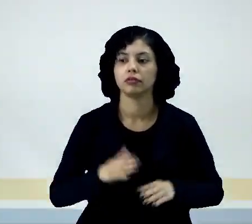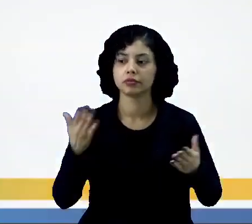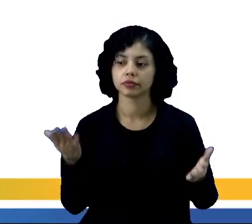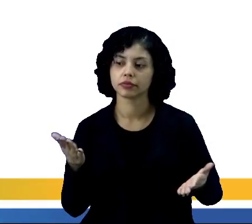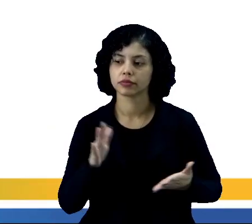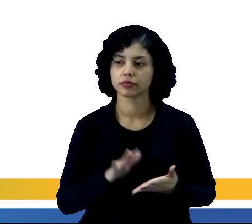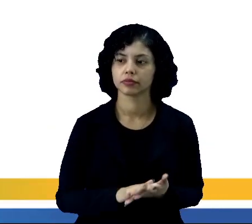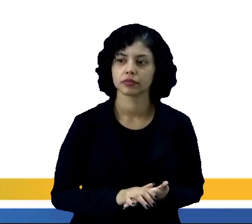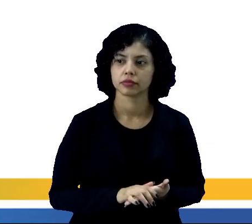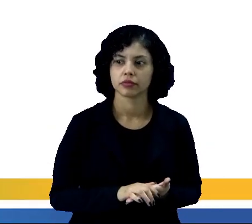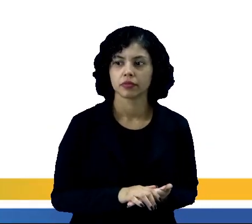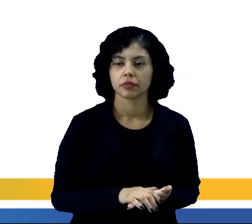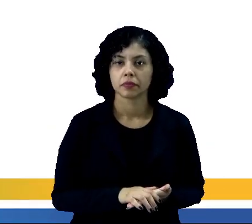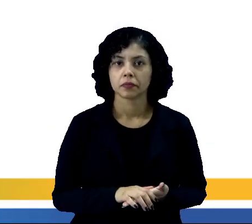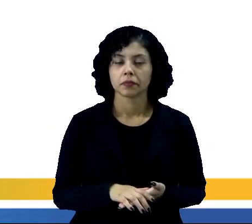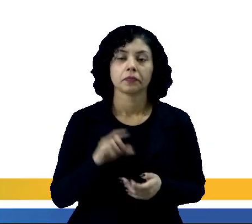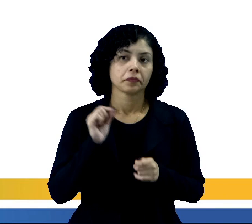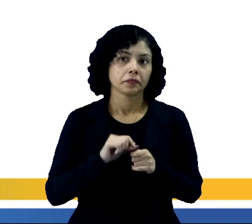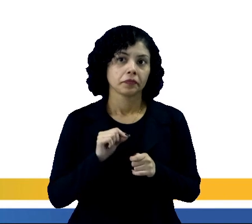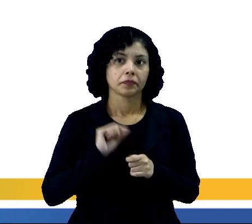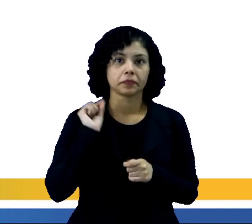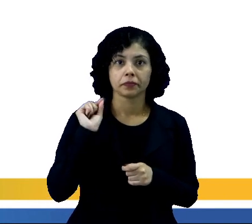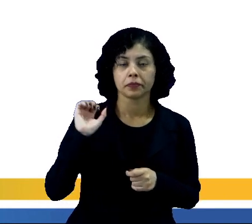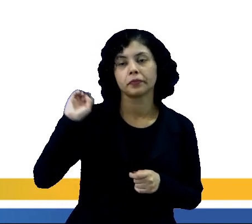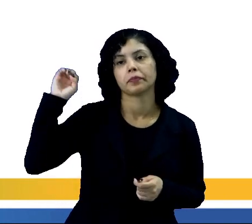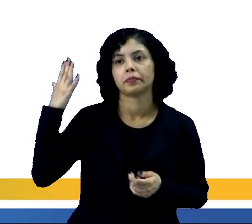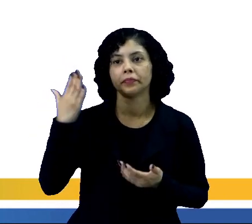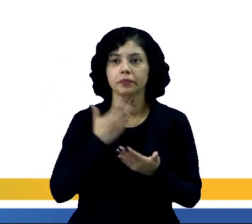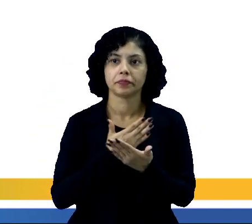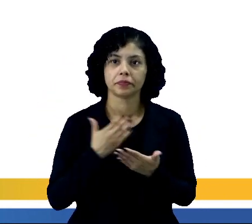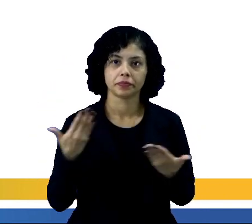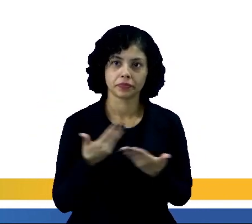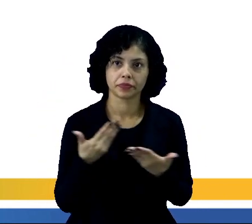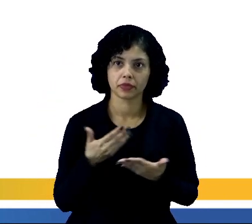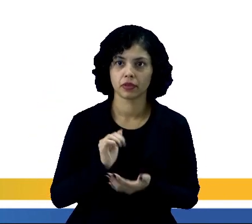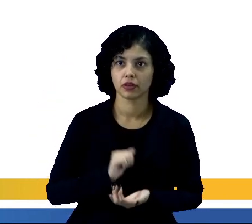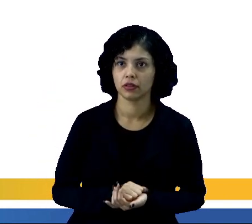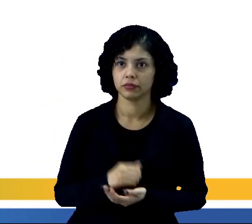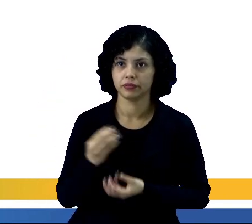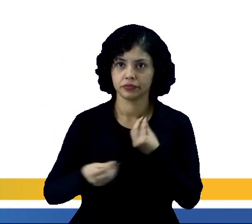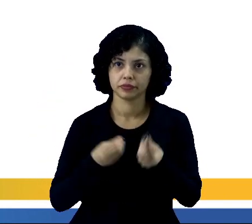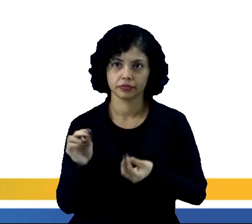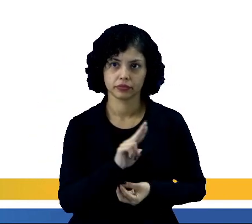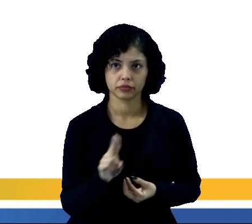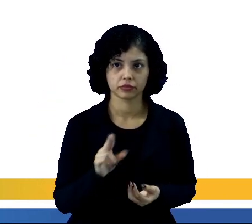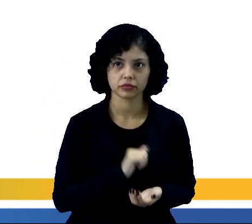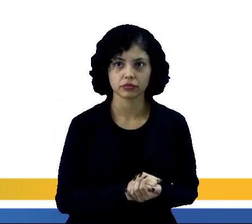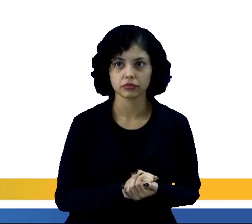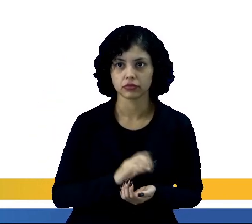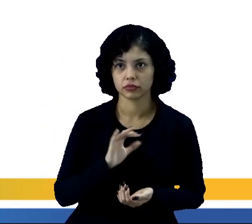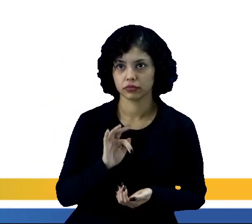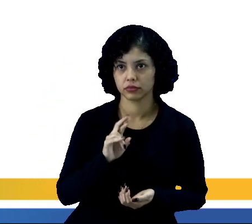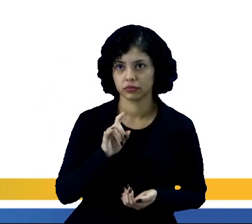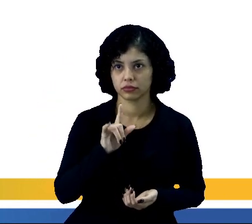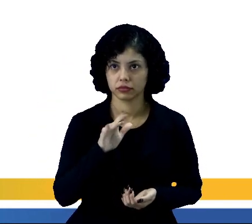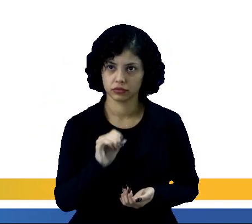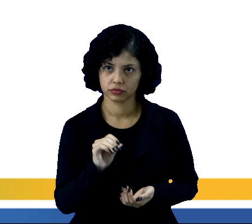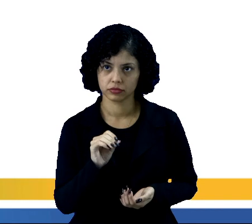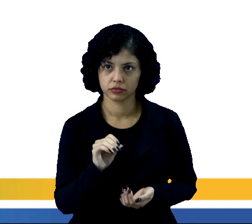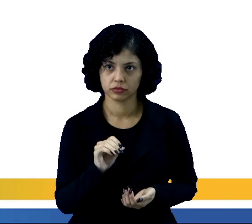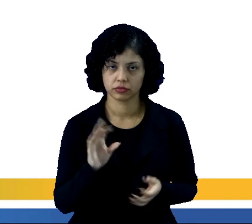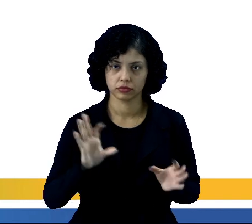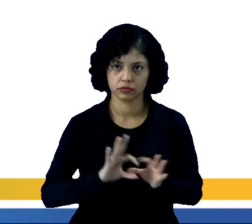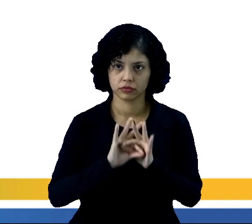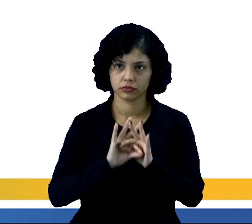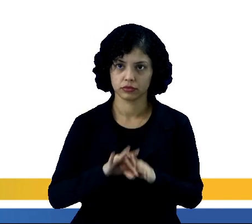Então, vamos exercitar o que nós aprendemos na aula de hoje, né? Como foi chamada a Operação Overlord